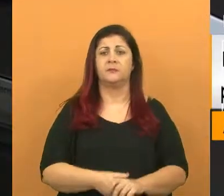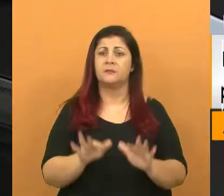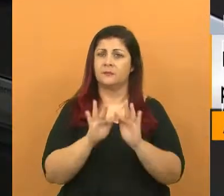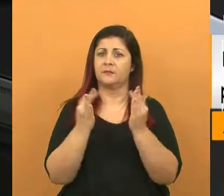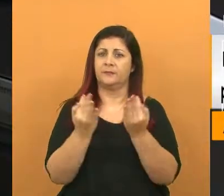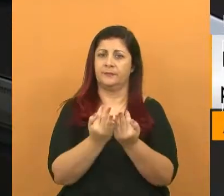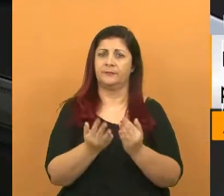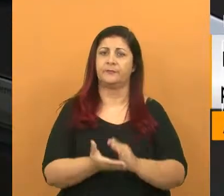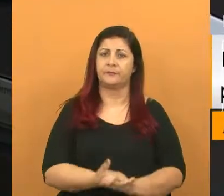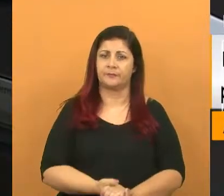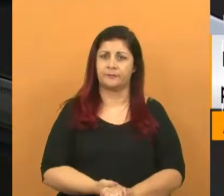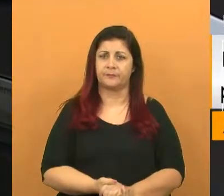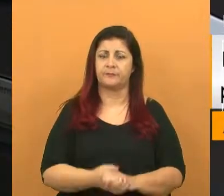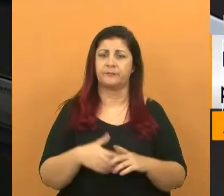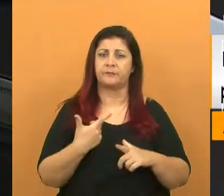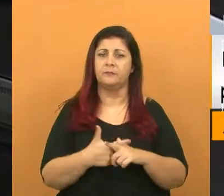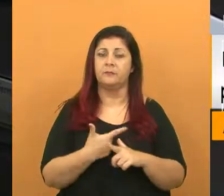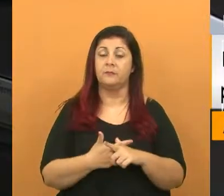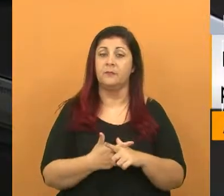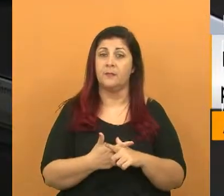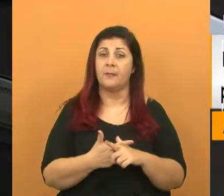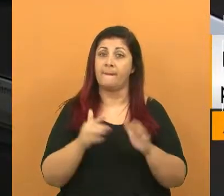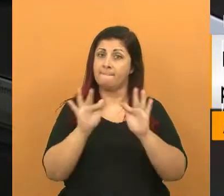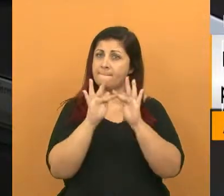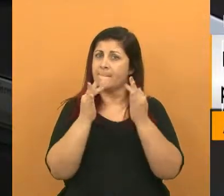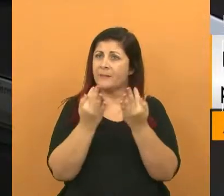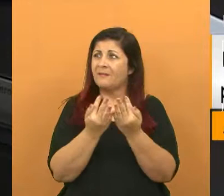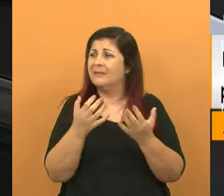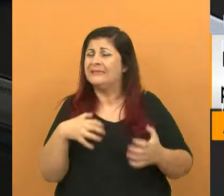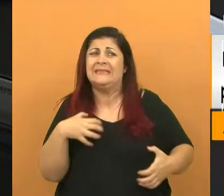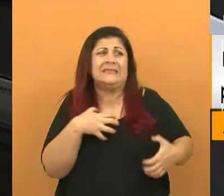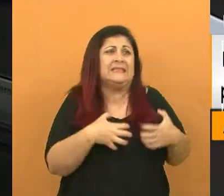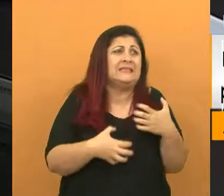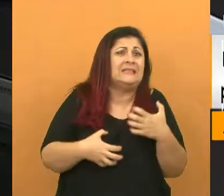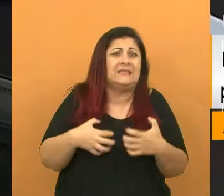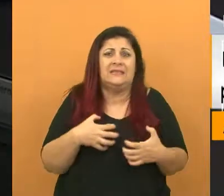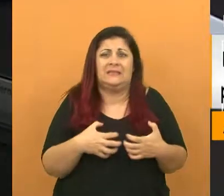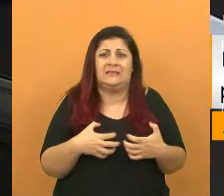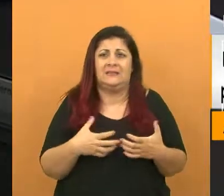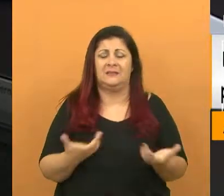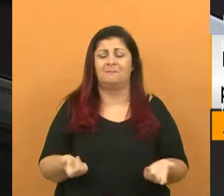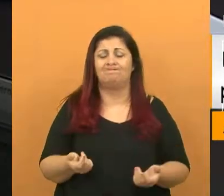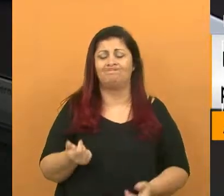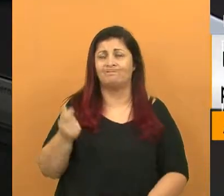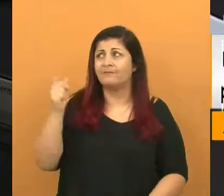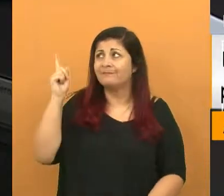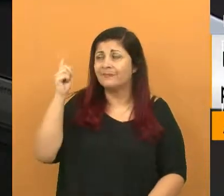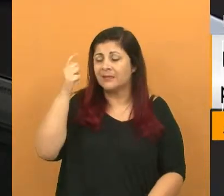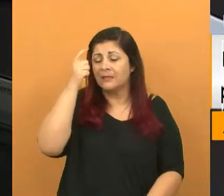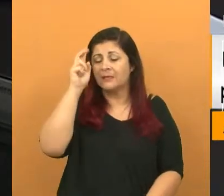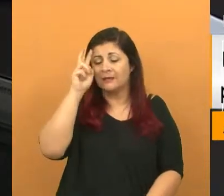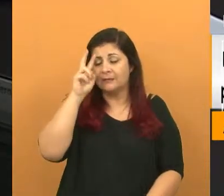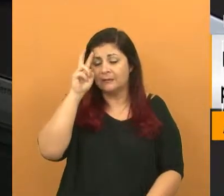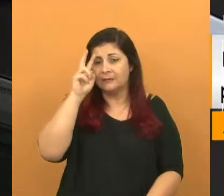família. Porque a família fica desesperada. Eu recordo que nós...